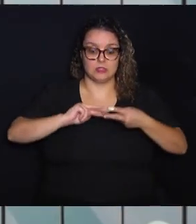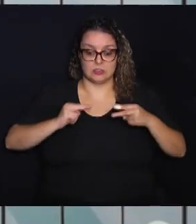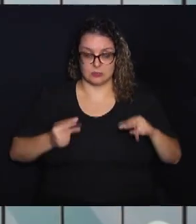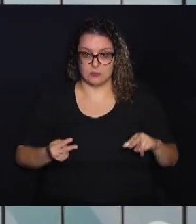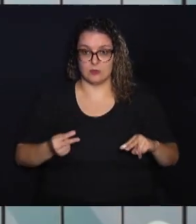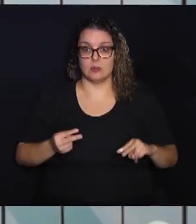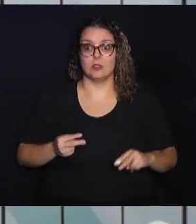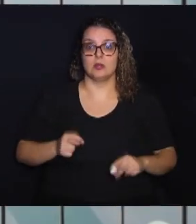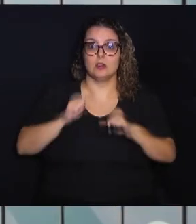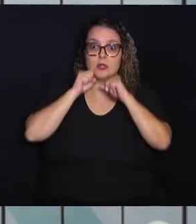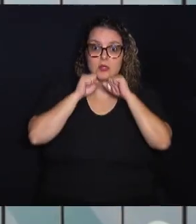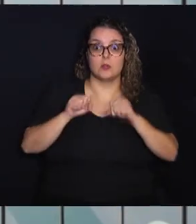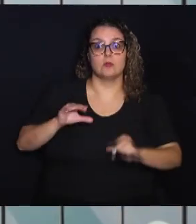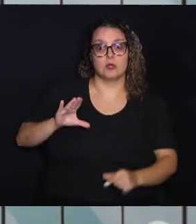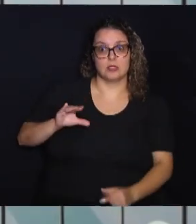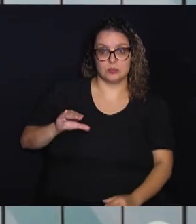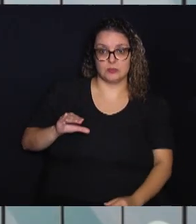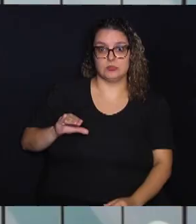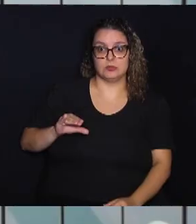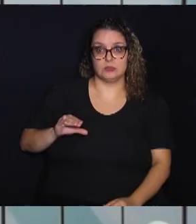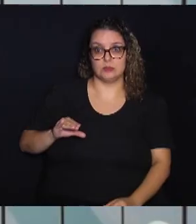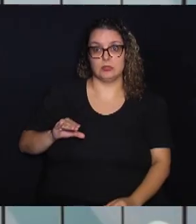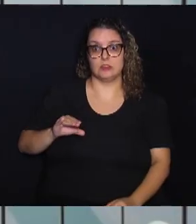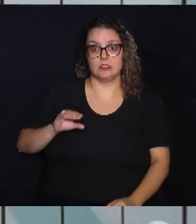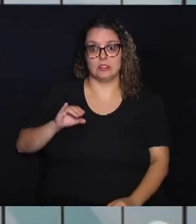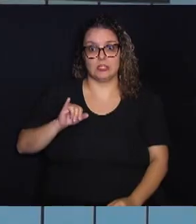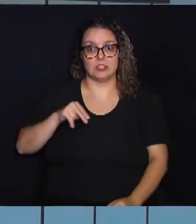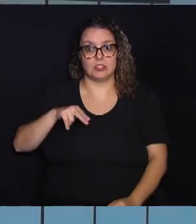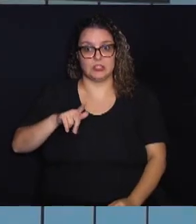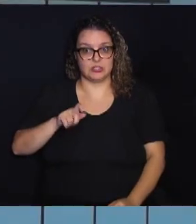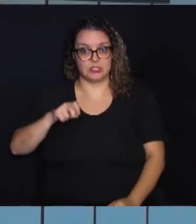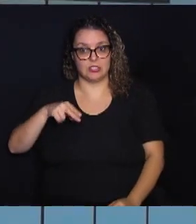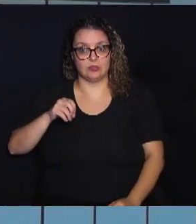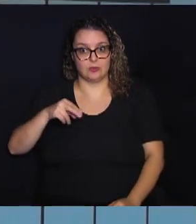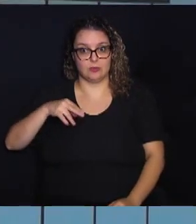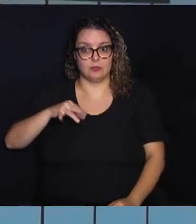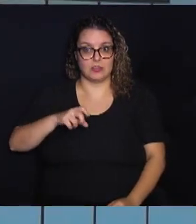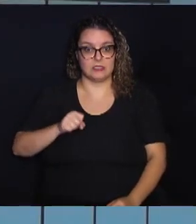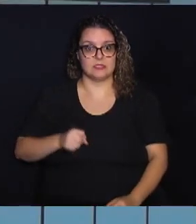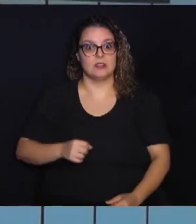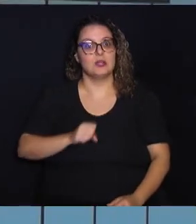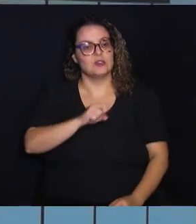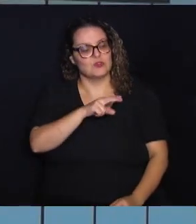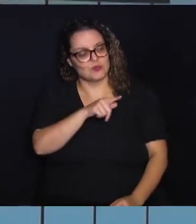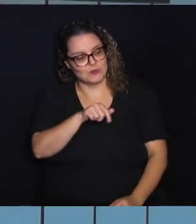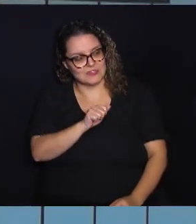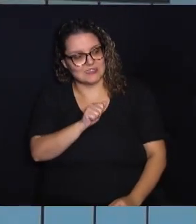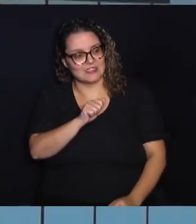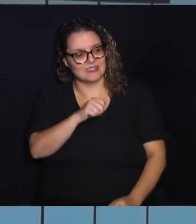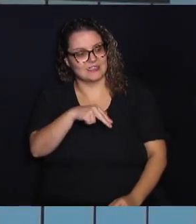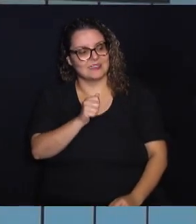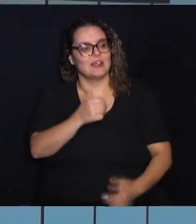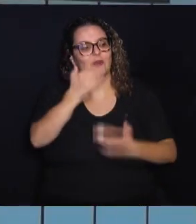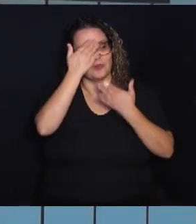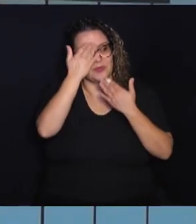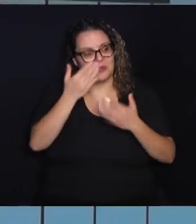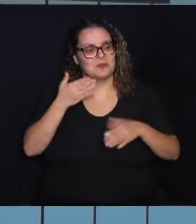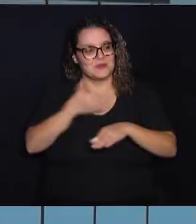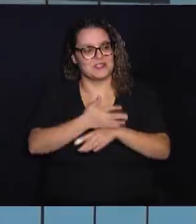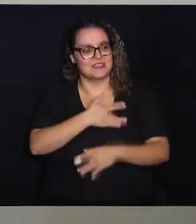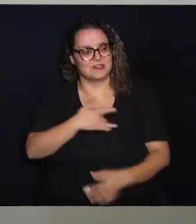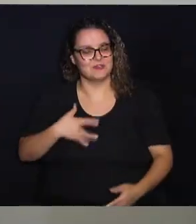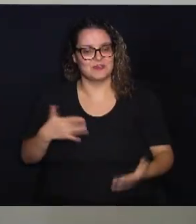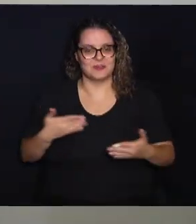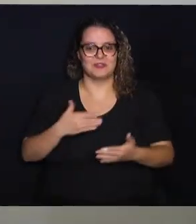e assessora científica da Igenomics. Suzana, muito obrigada pela sua participação aqui no Saúde Agora.